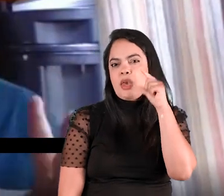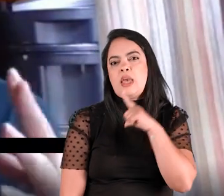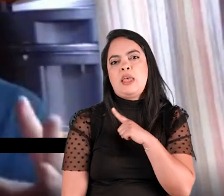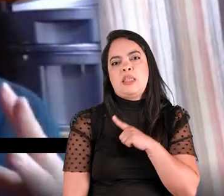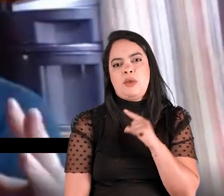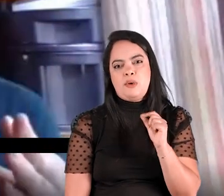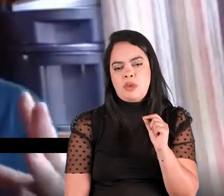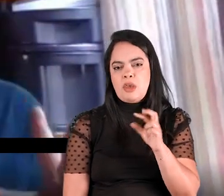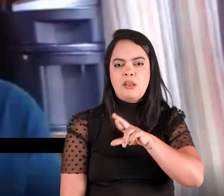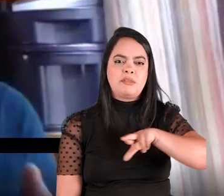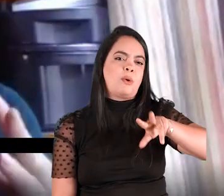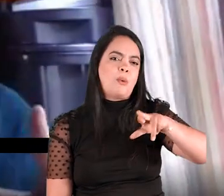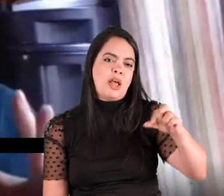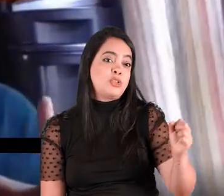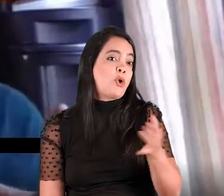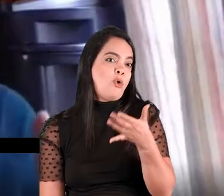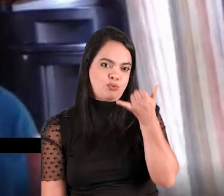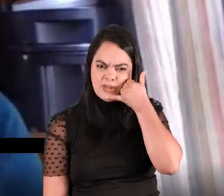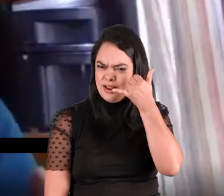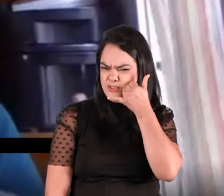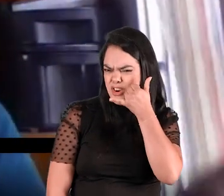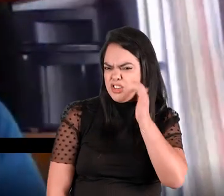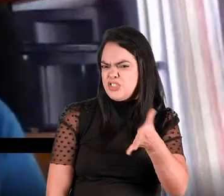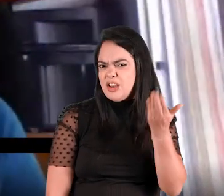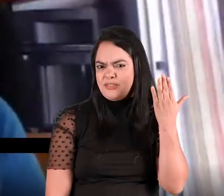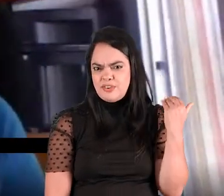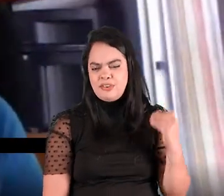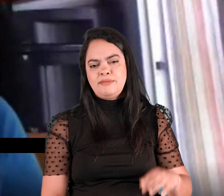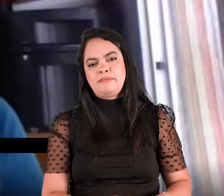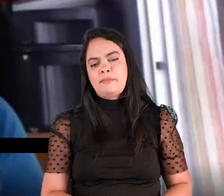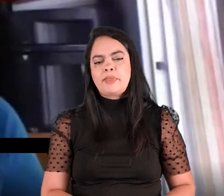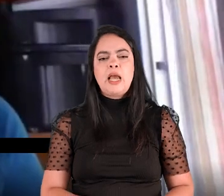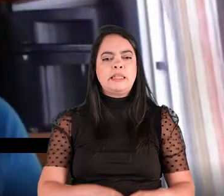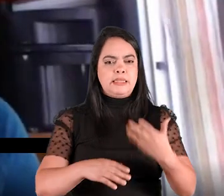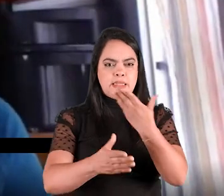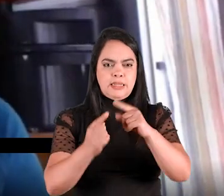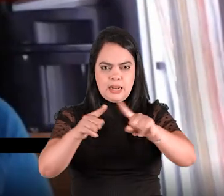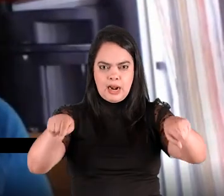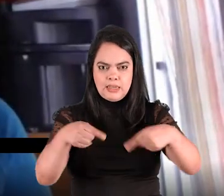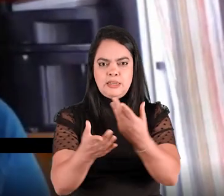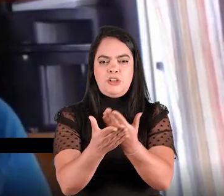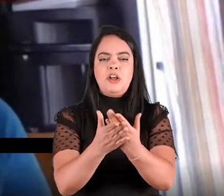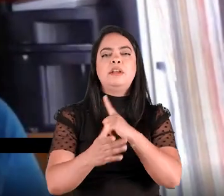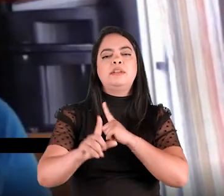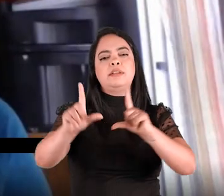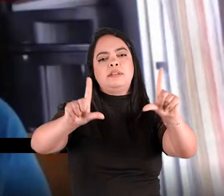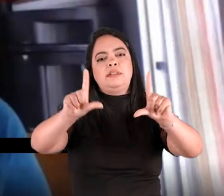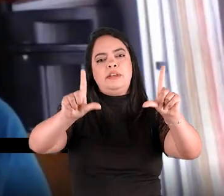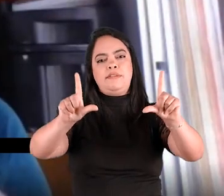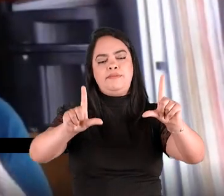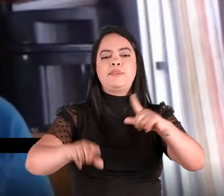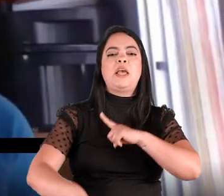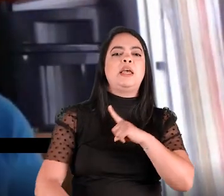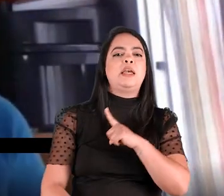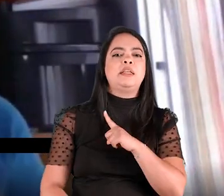muito novo, assim. Ele é bem antigo. Então, tem uma TV na sala de aula e ela carrega um aparelho lá